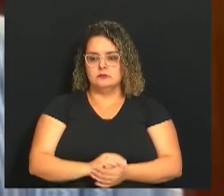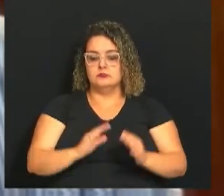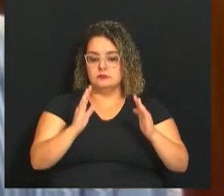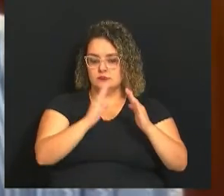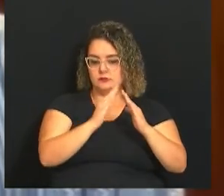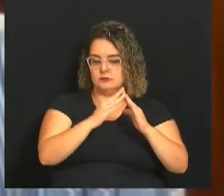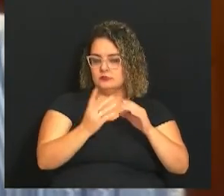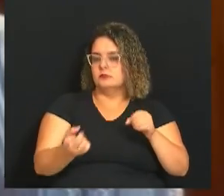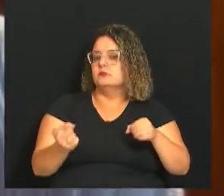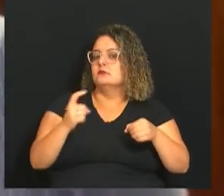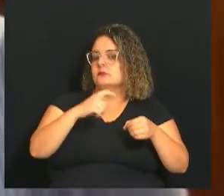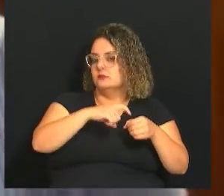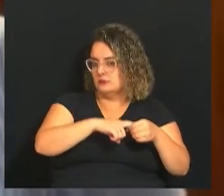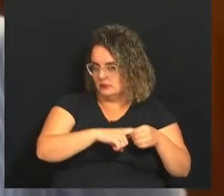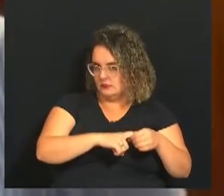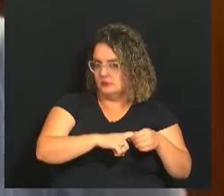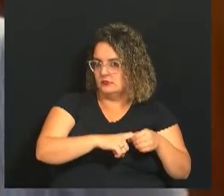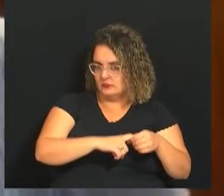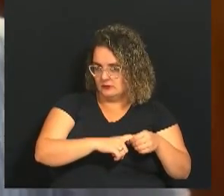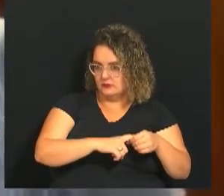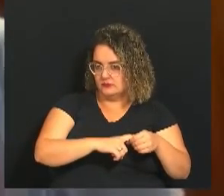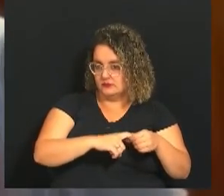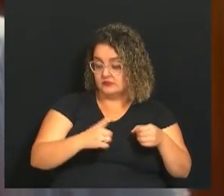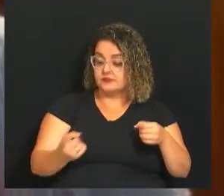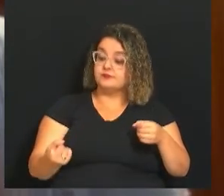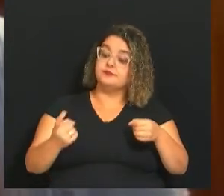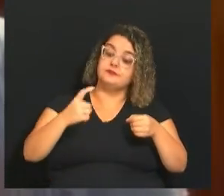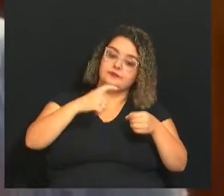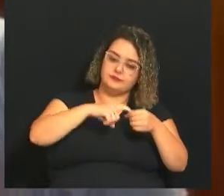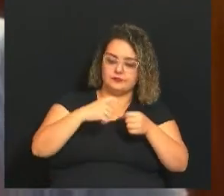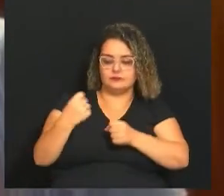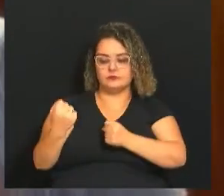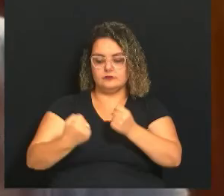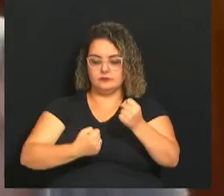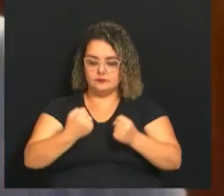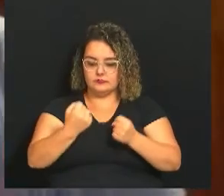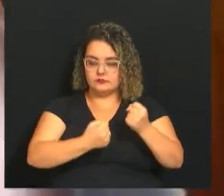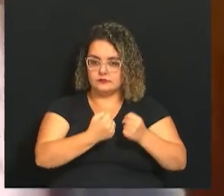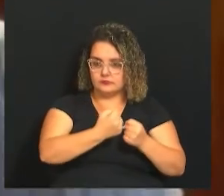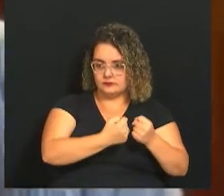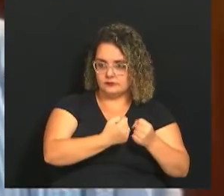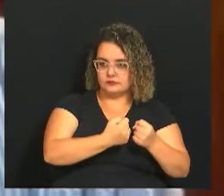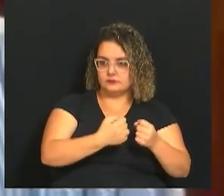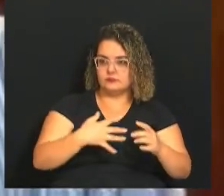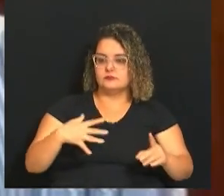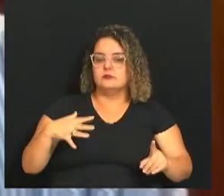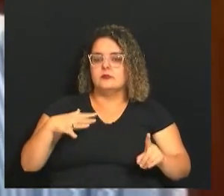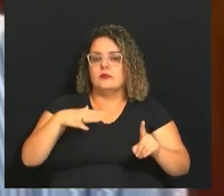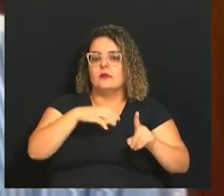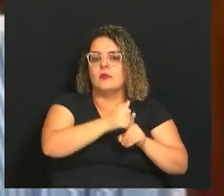dele. Tá? E nessa volta, dirigindo o seu veículo, ele bate.